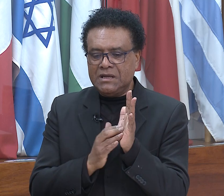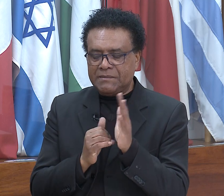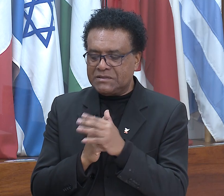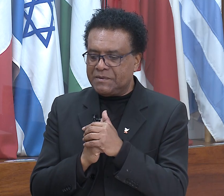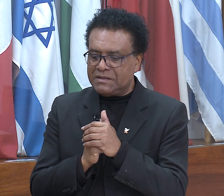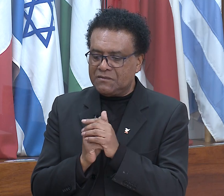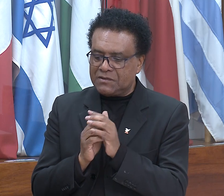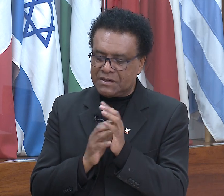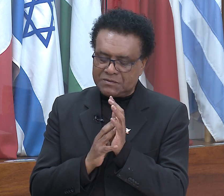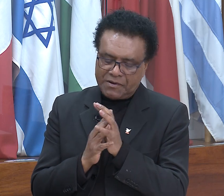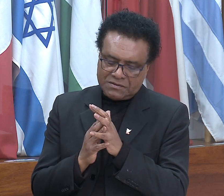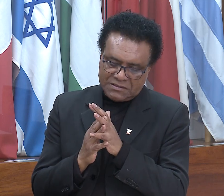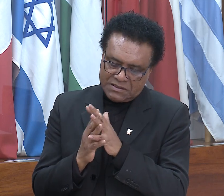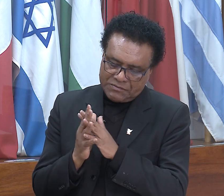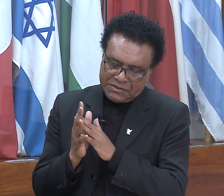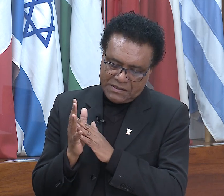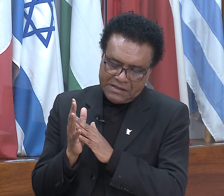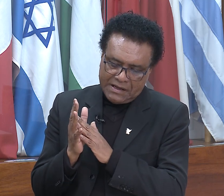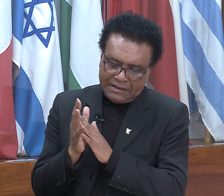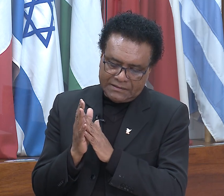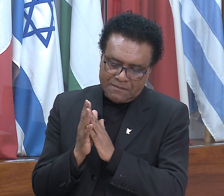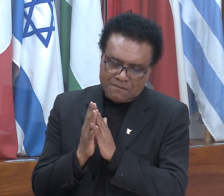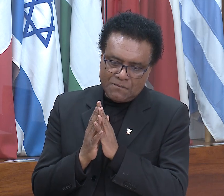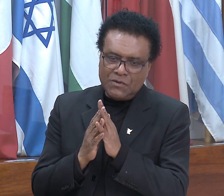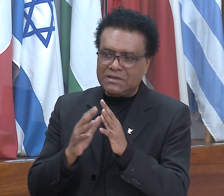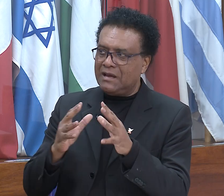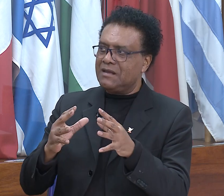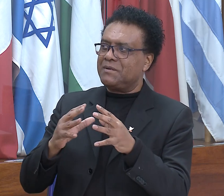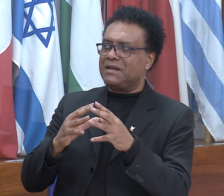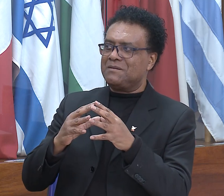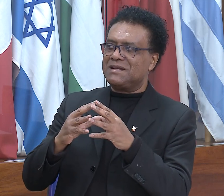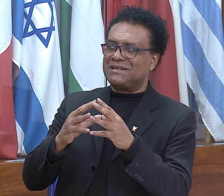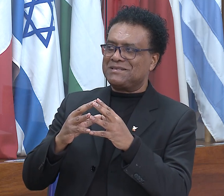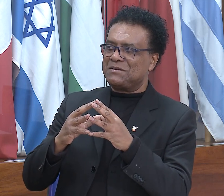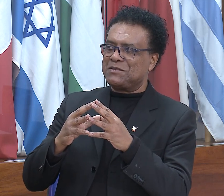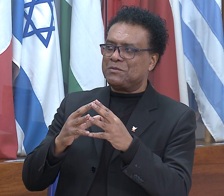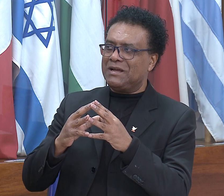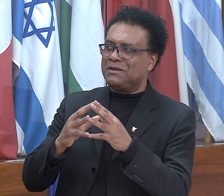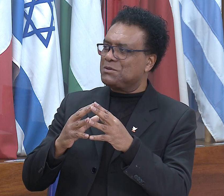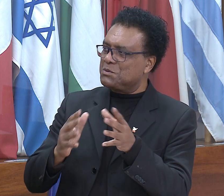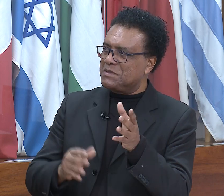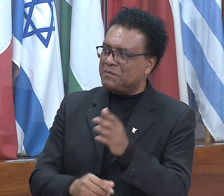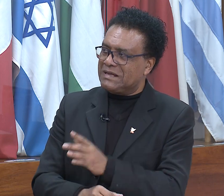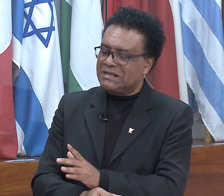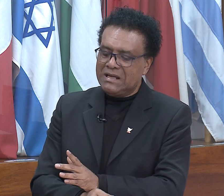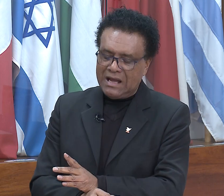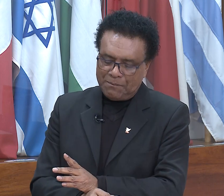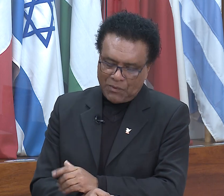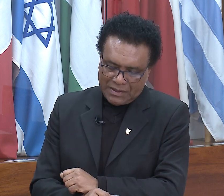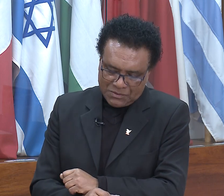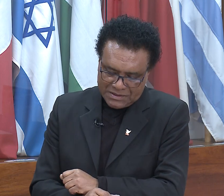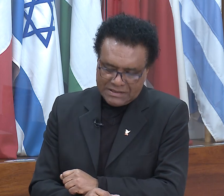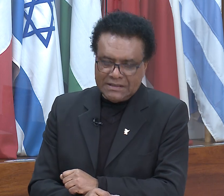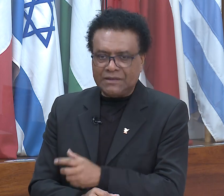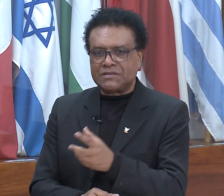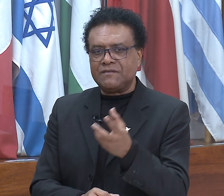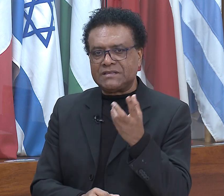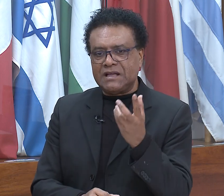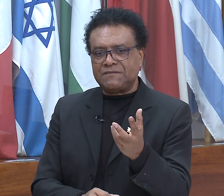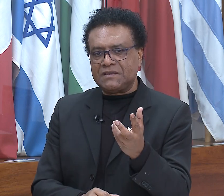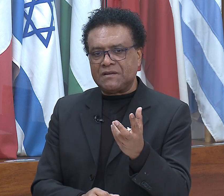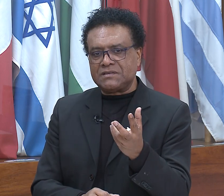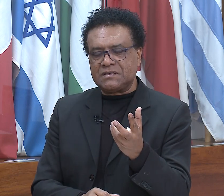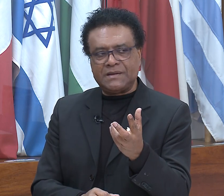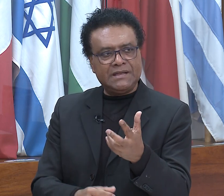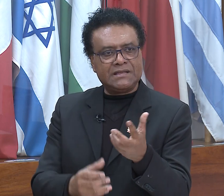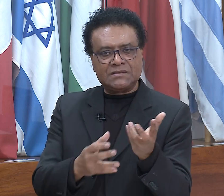da cobertura mas eu pretendo voltar nos próximos anos porque ainda tem muita lenha para queimar nessa questão do vestibular e eu sou um dos principais apoiadores da nossa